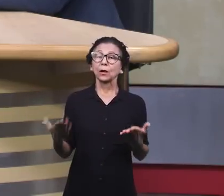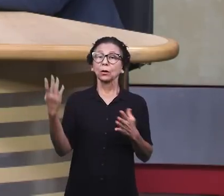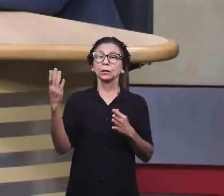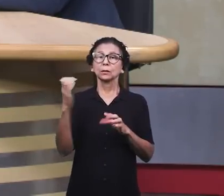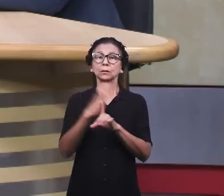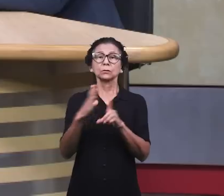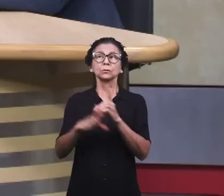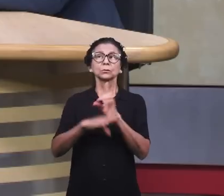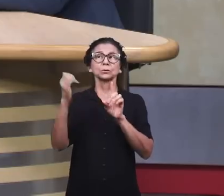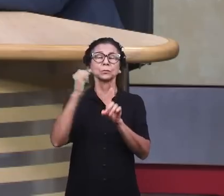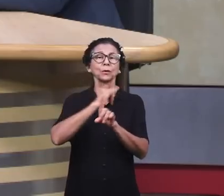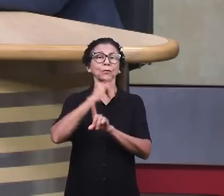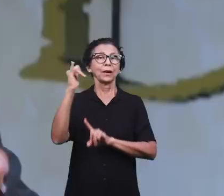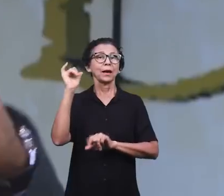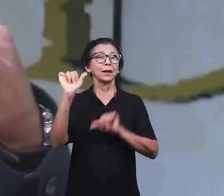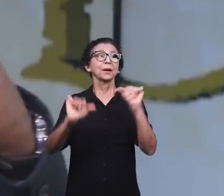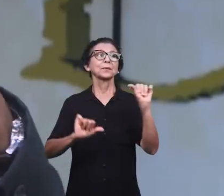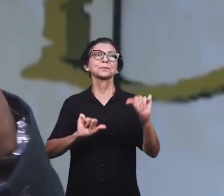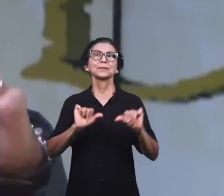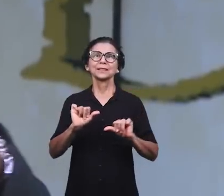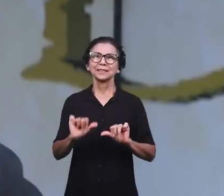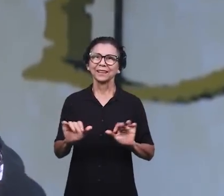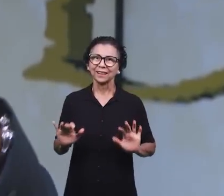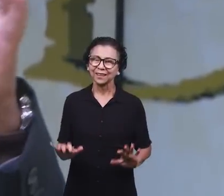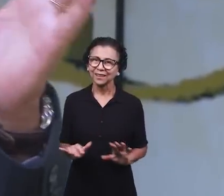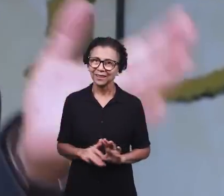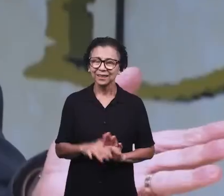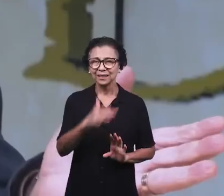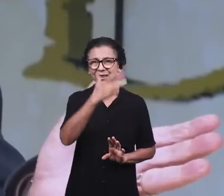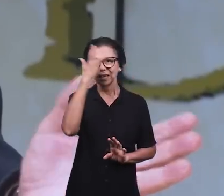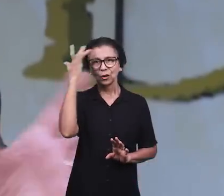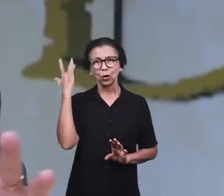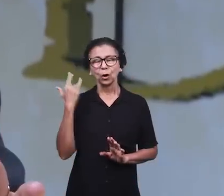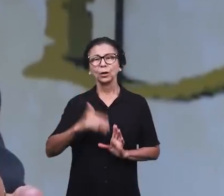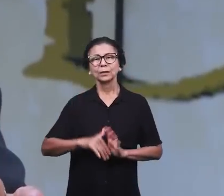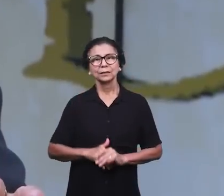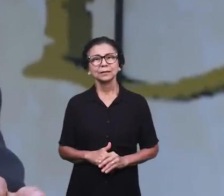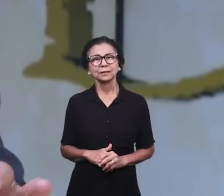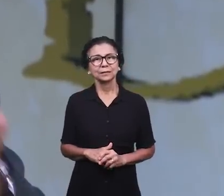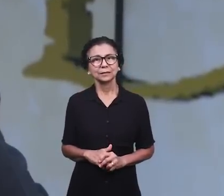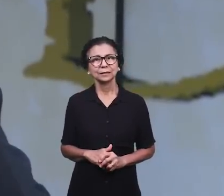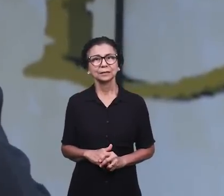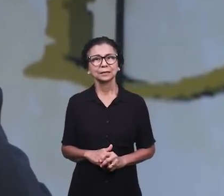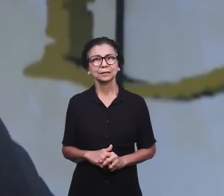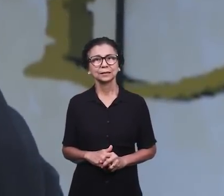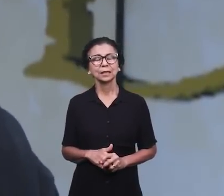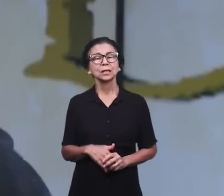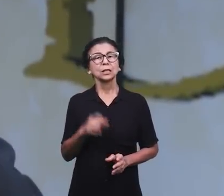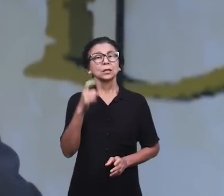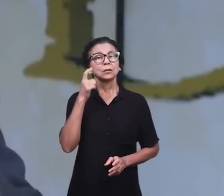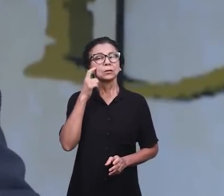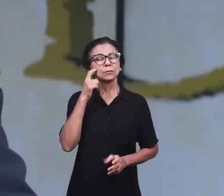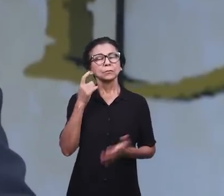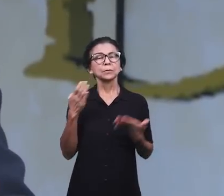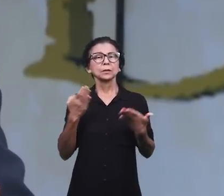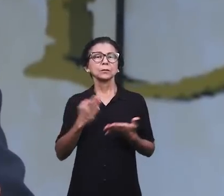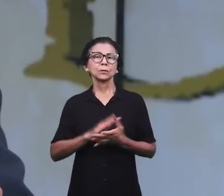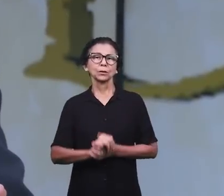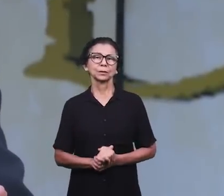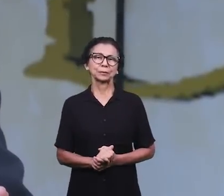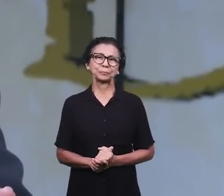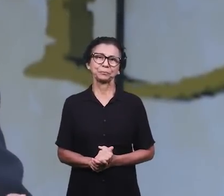essa mentalidade, porque a pessoa agora iria se identificar de uma forma diferente. E é exatamente sobre isso que nós vamos discorrer aqui e